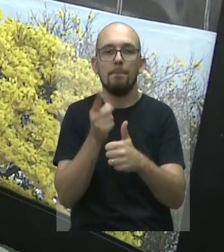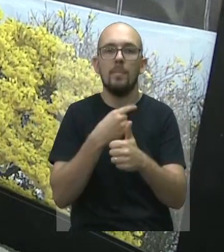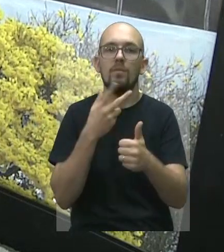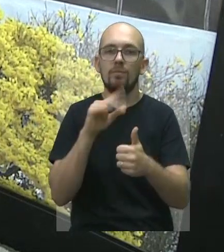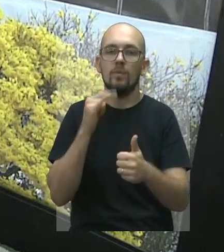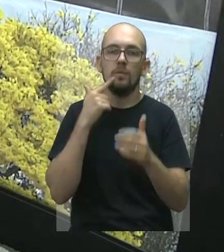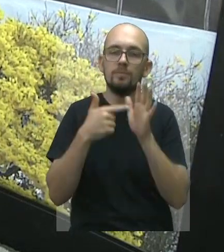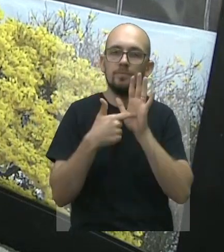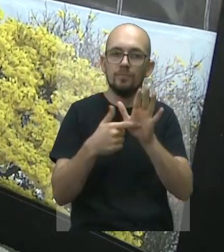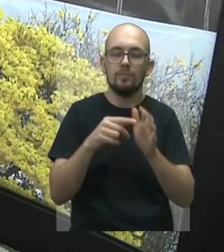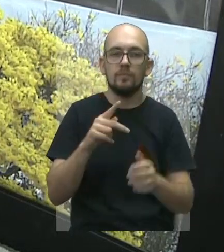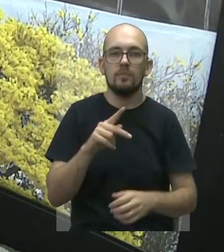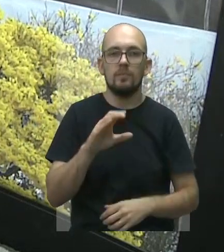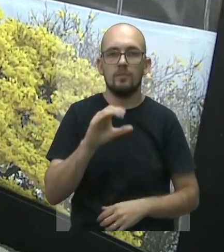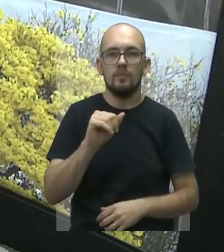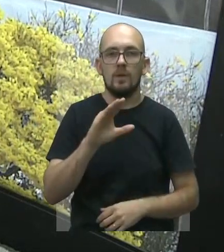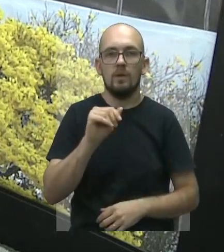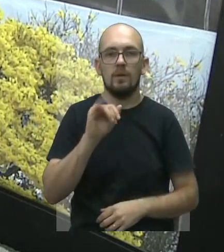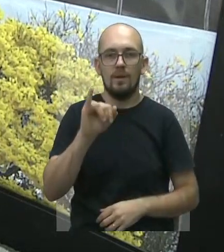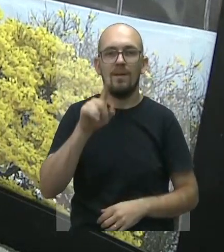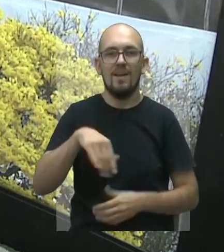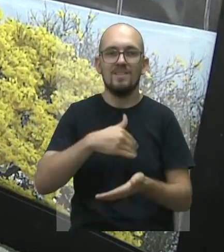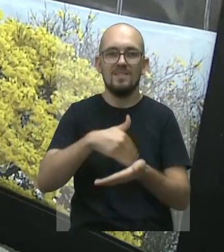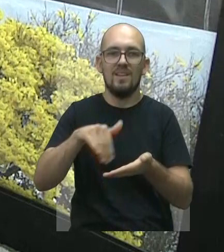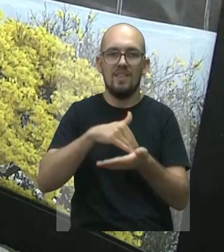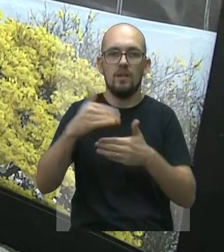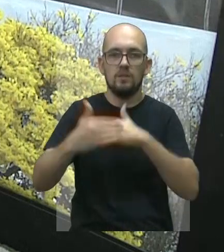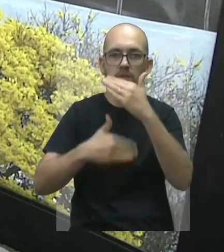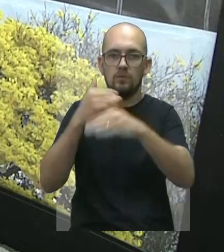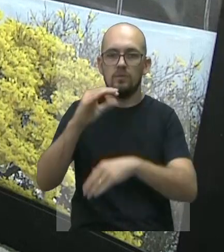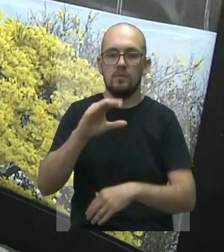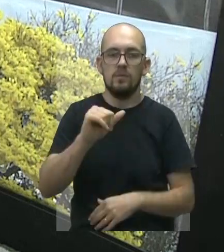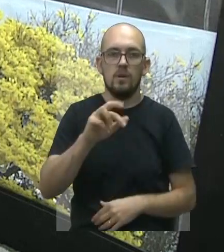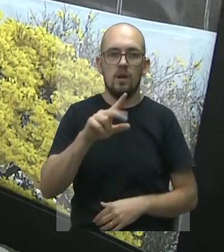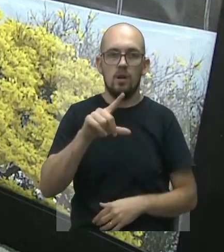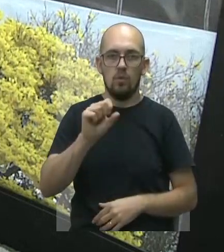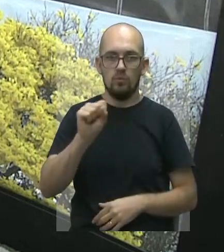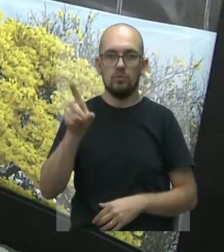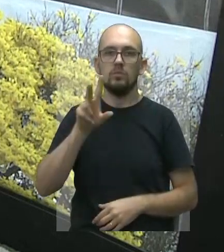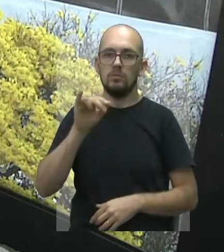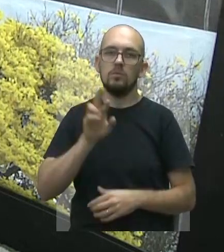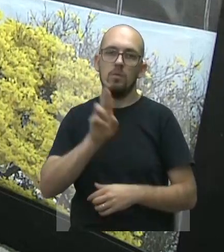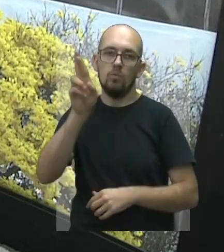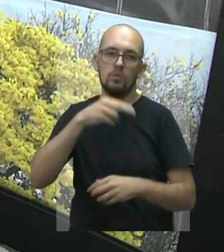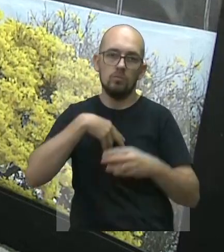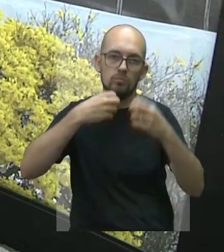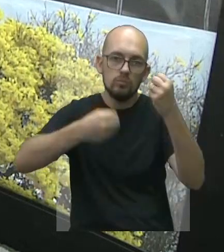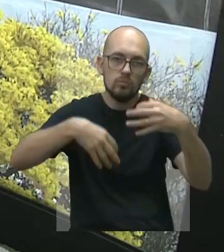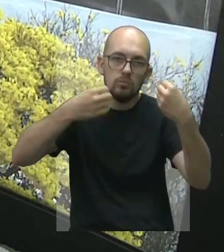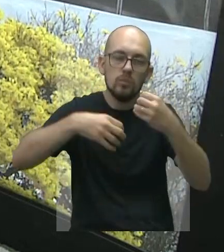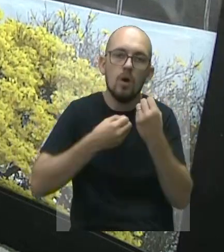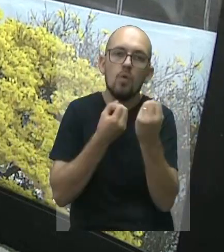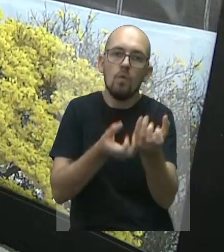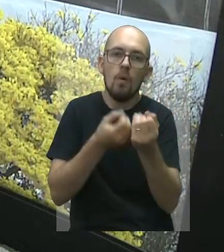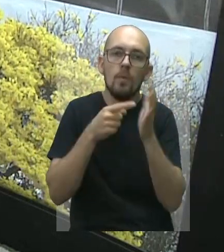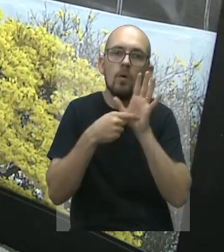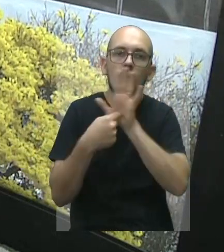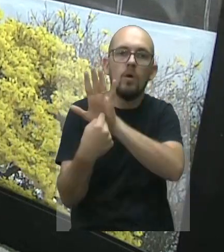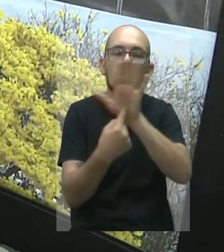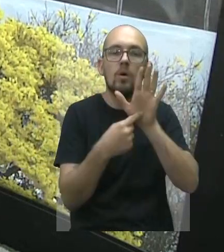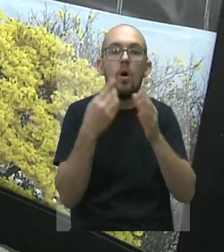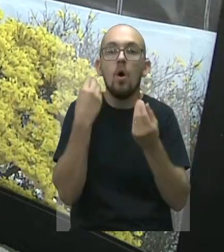e Trabalho, Carlos Alexandre Ramos, que foi o responsável por conduzir a audiência, e ele traz então informações sobre